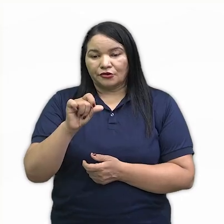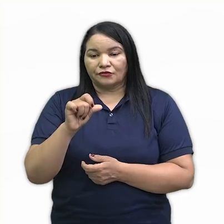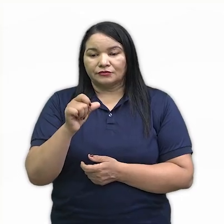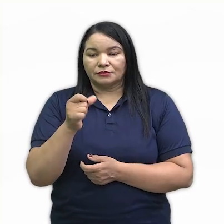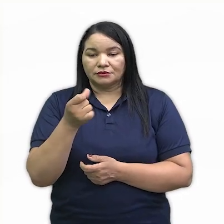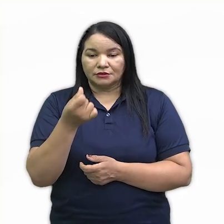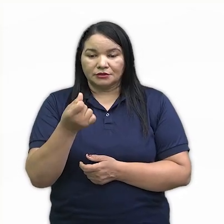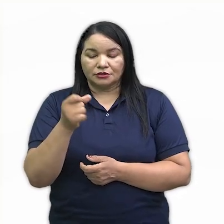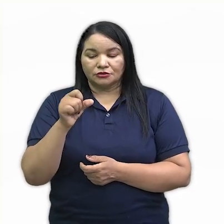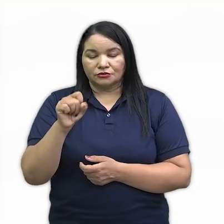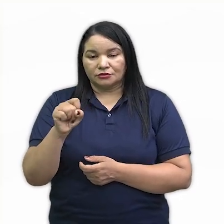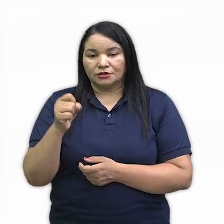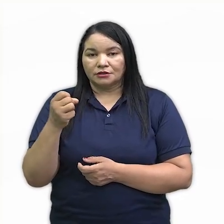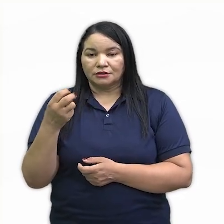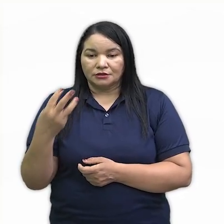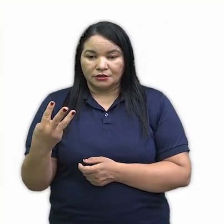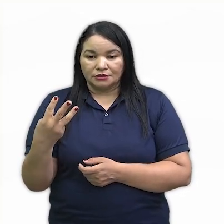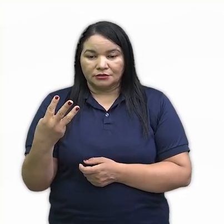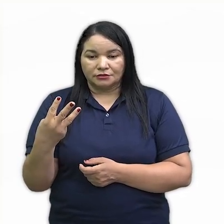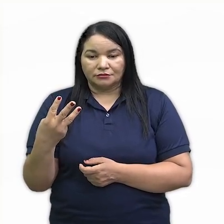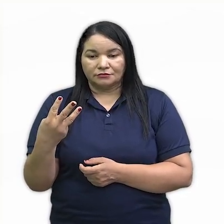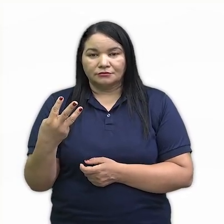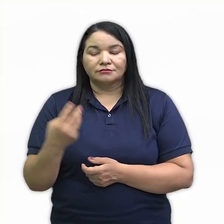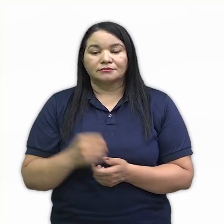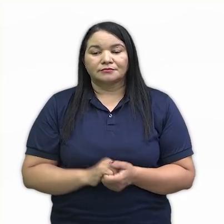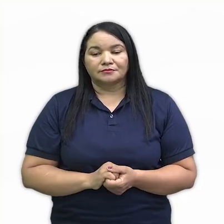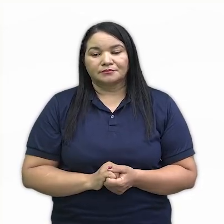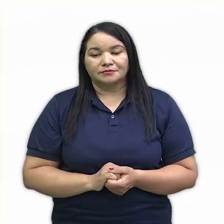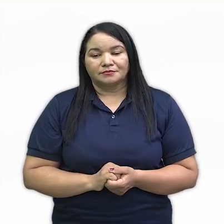19.683, tá? Eu calculei anteriormente.